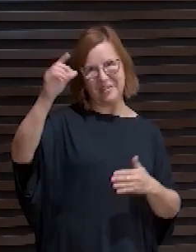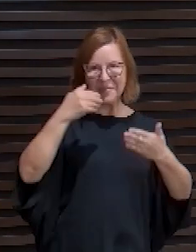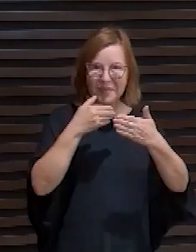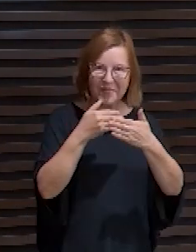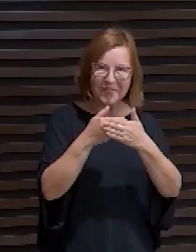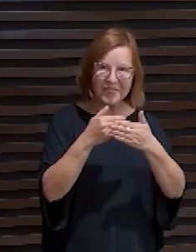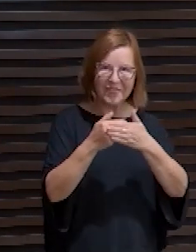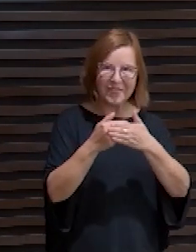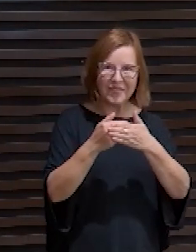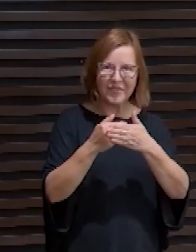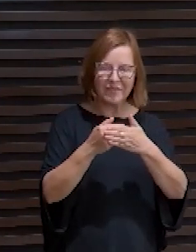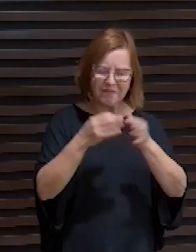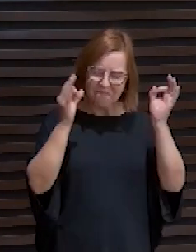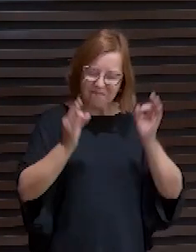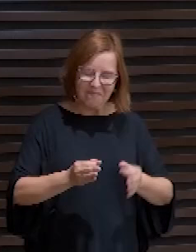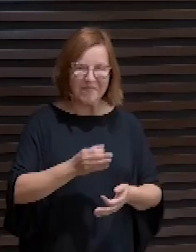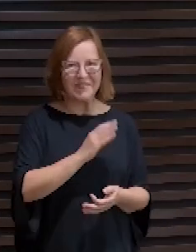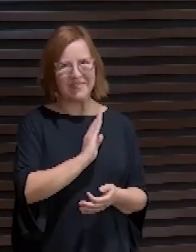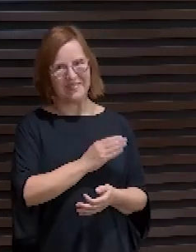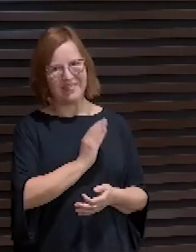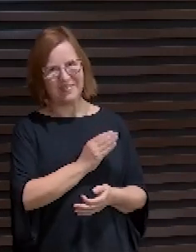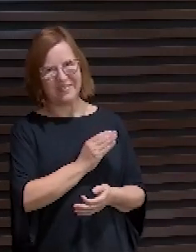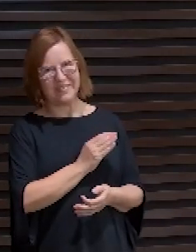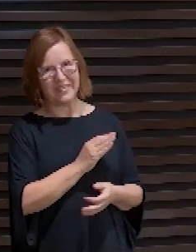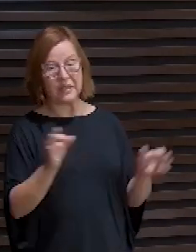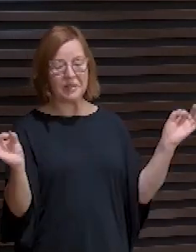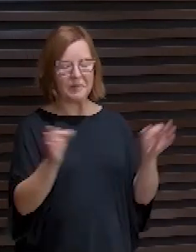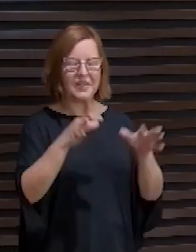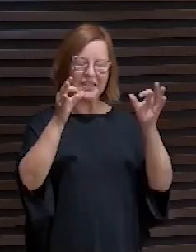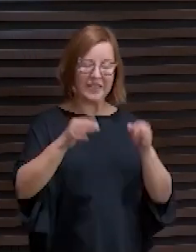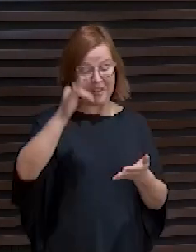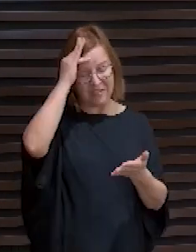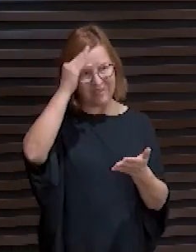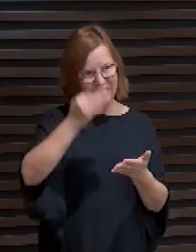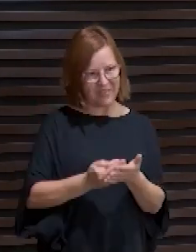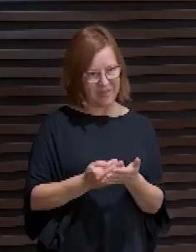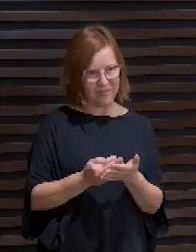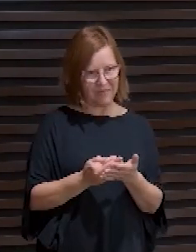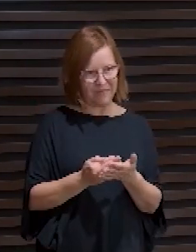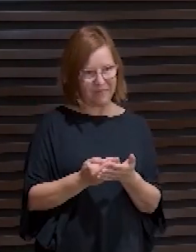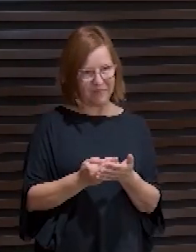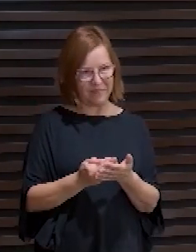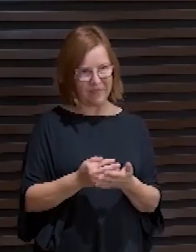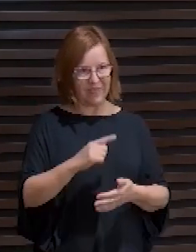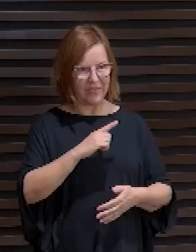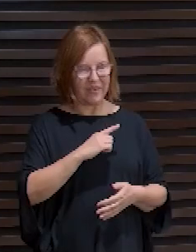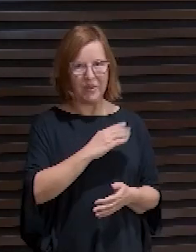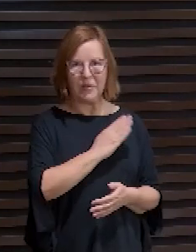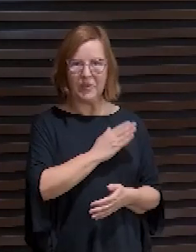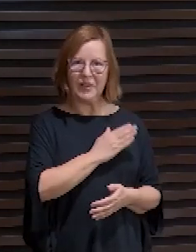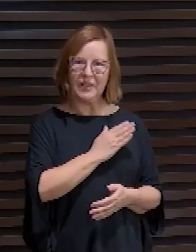aproximemo-nos com sincero coração, em plena certeza de fé, tendo o coração